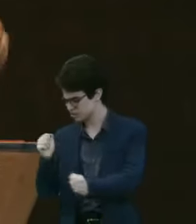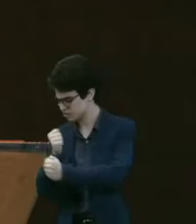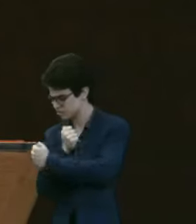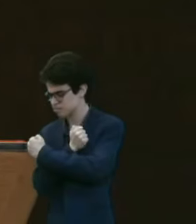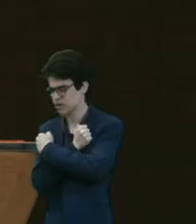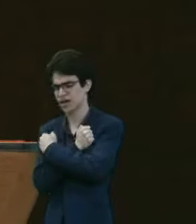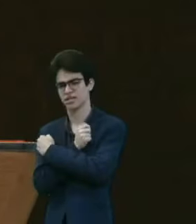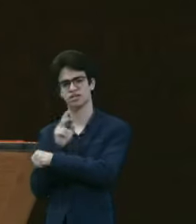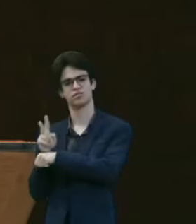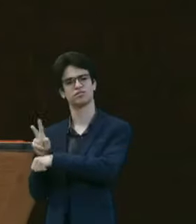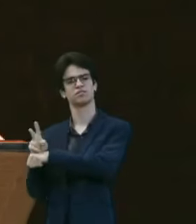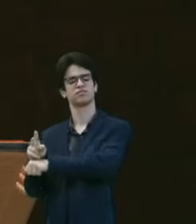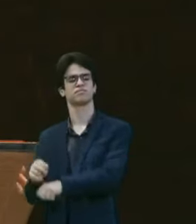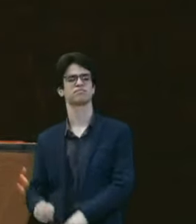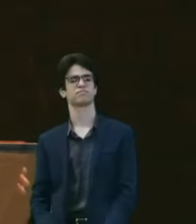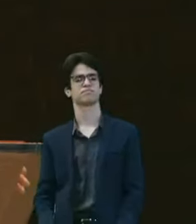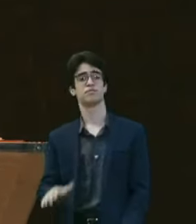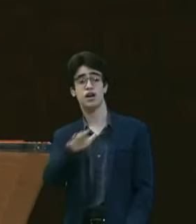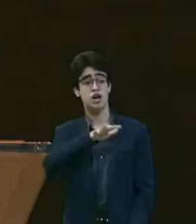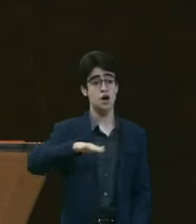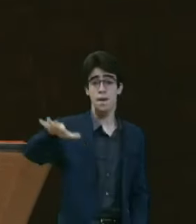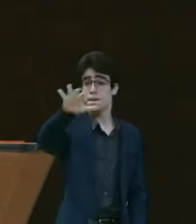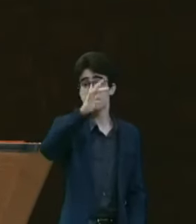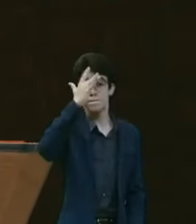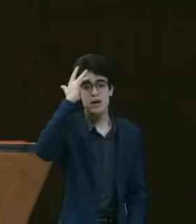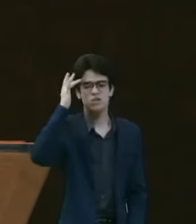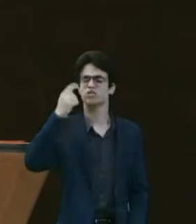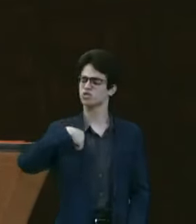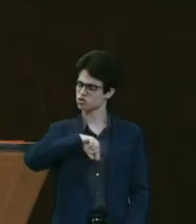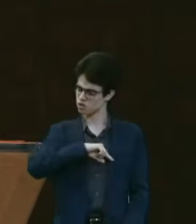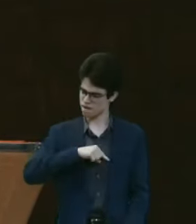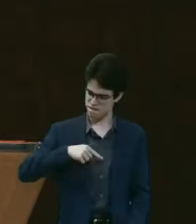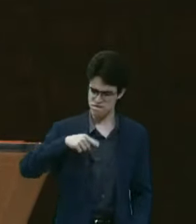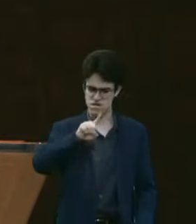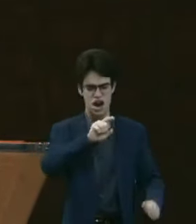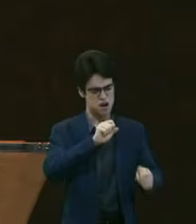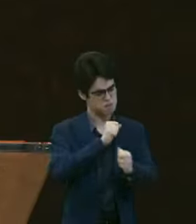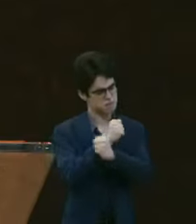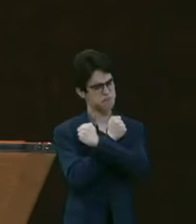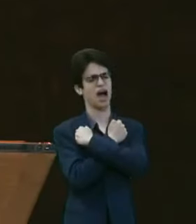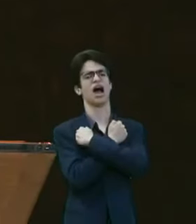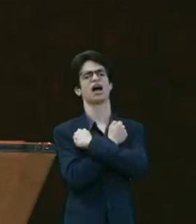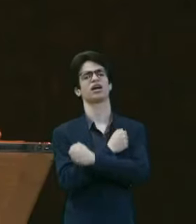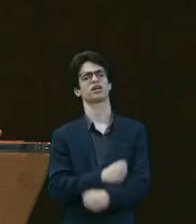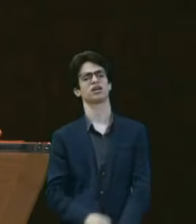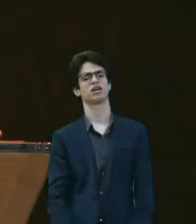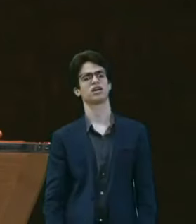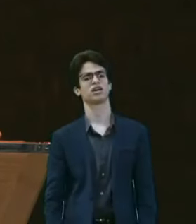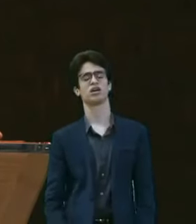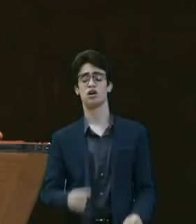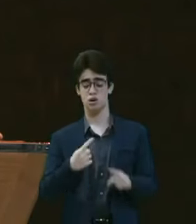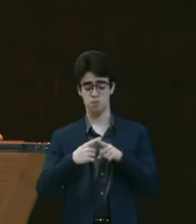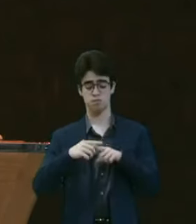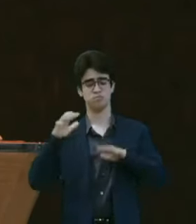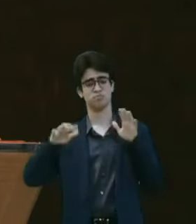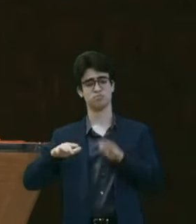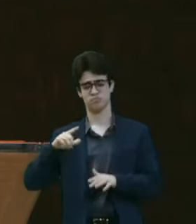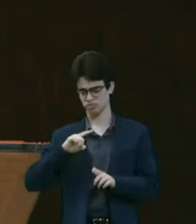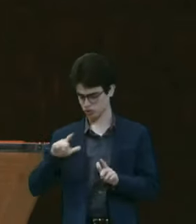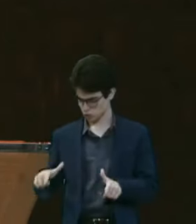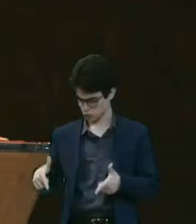Nós vamos abraçar a nova geração. Existem lutas que não devemos